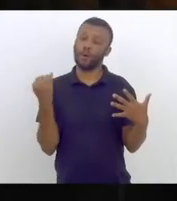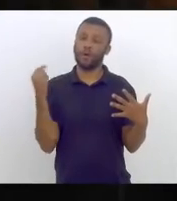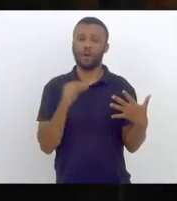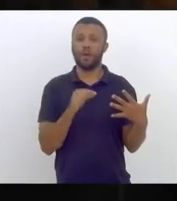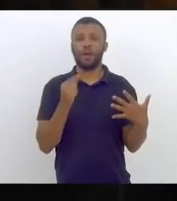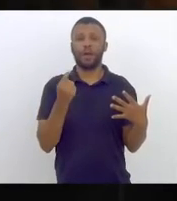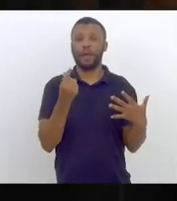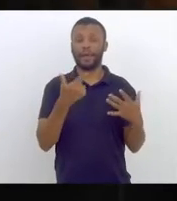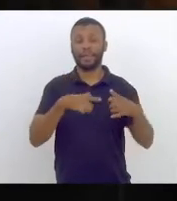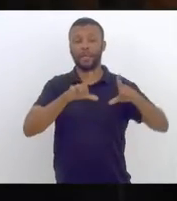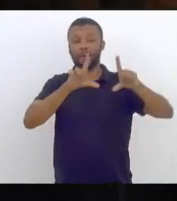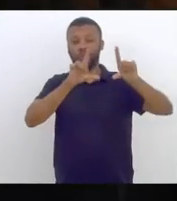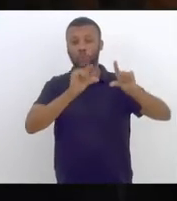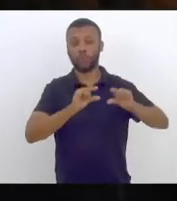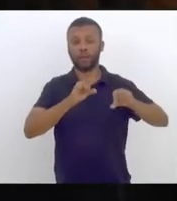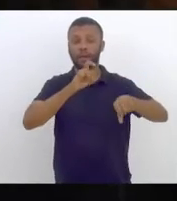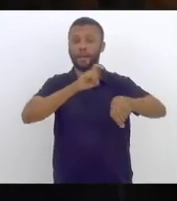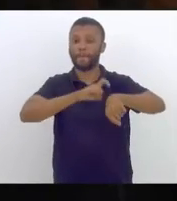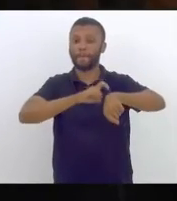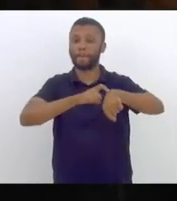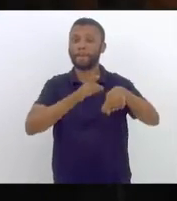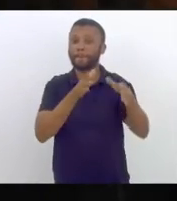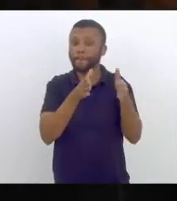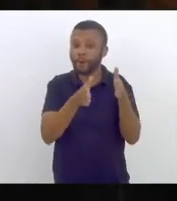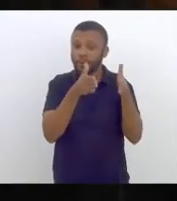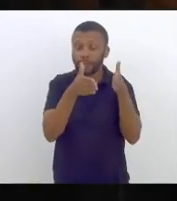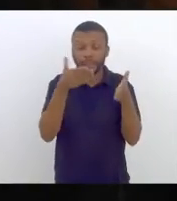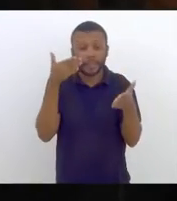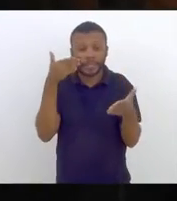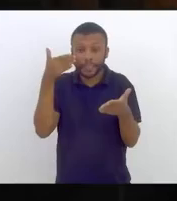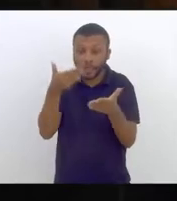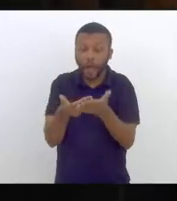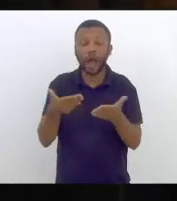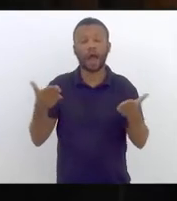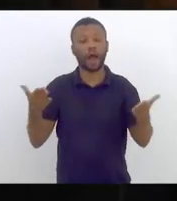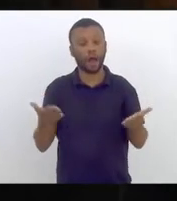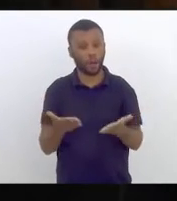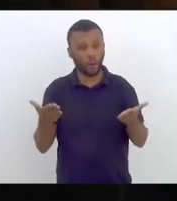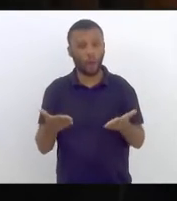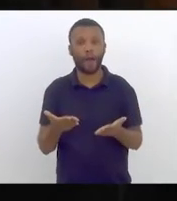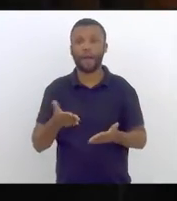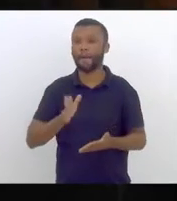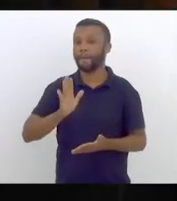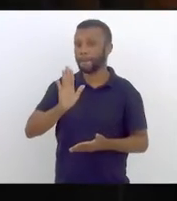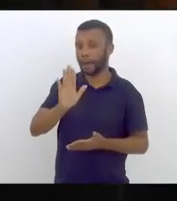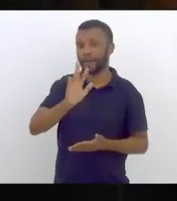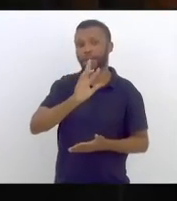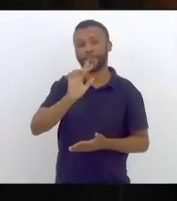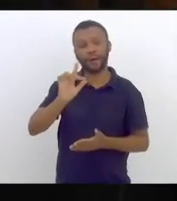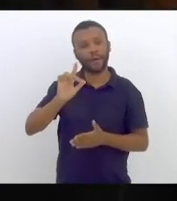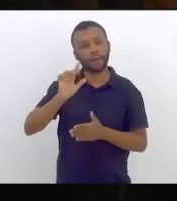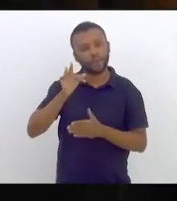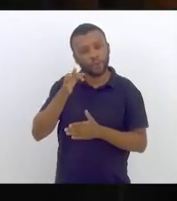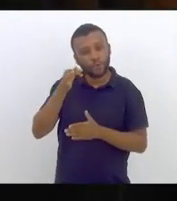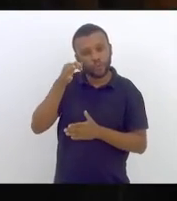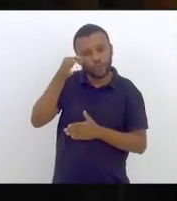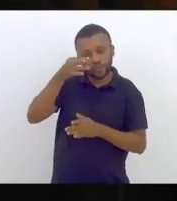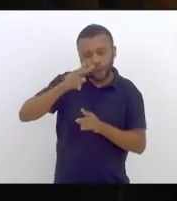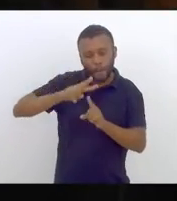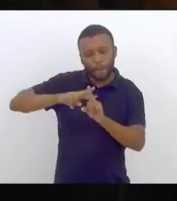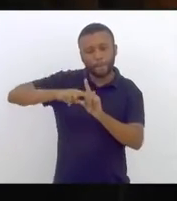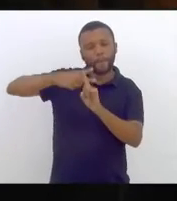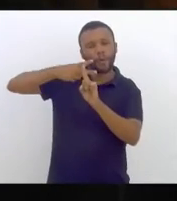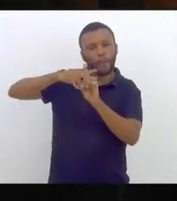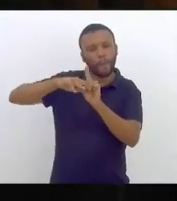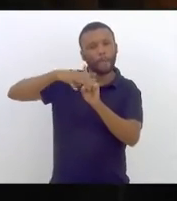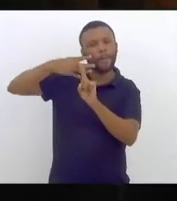é momentânea, ela é para já, é agora, mas ela vai sendo reajustada com o passar